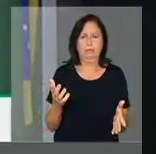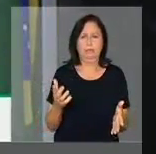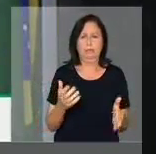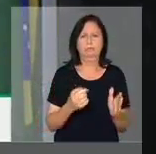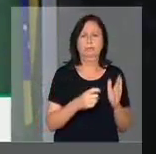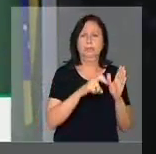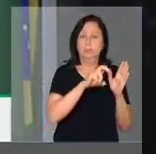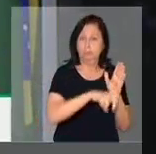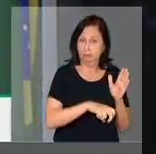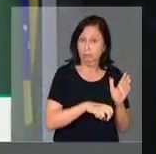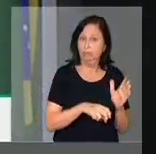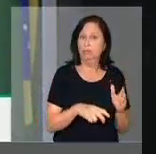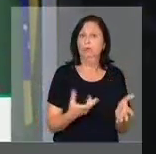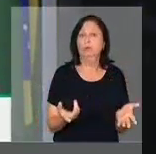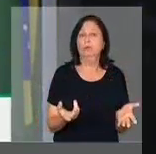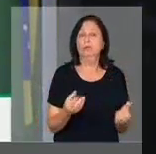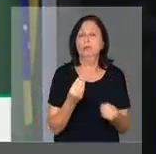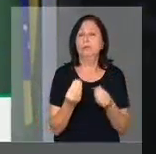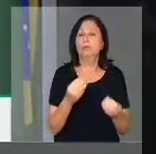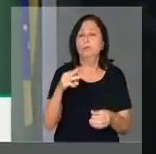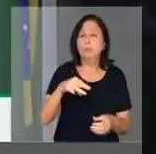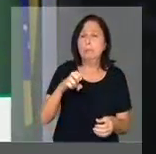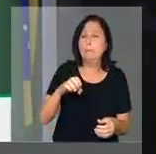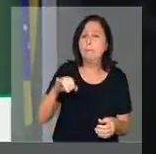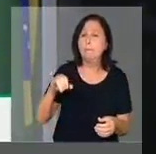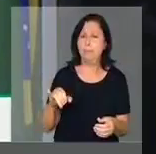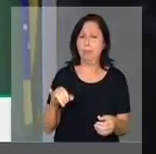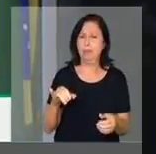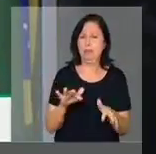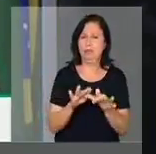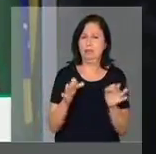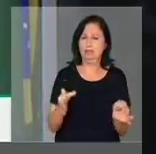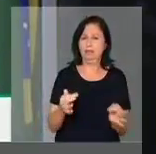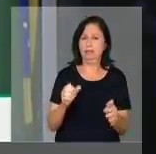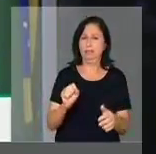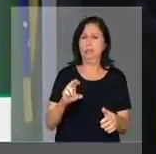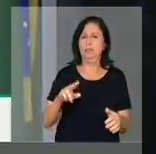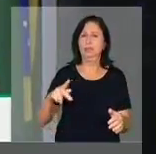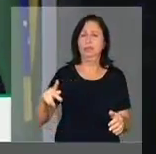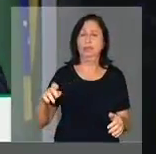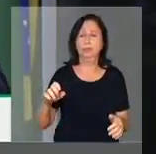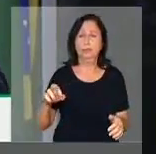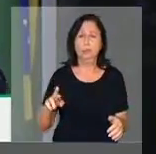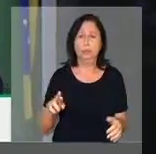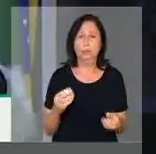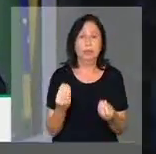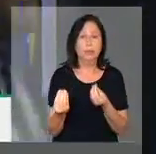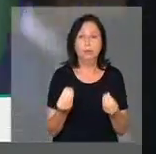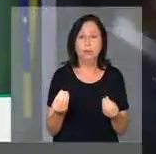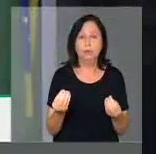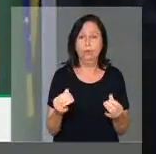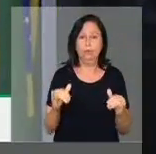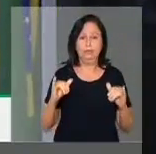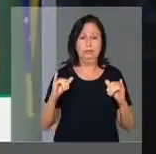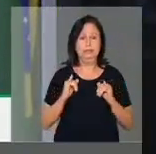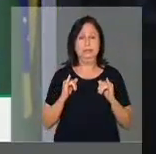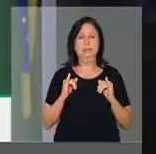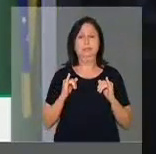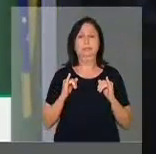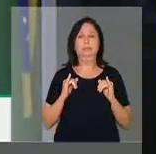simples e o MEI, o desemprego brasileiro, que é de 13 milhões de pessoas, estaria em mais de